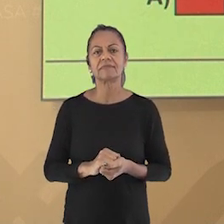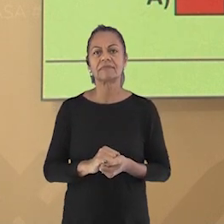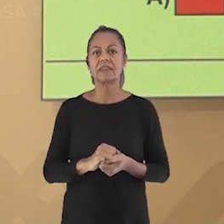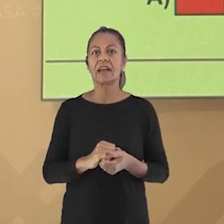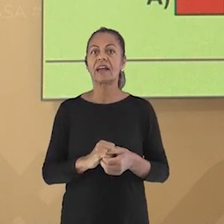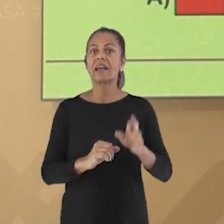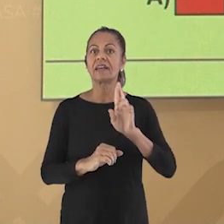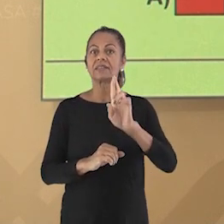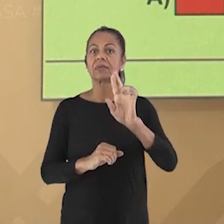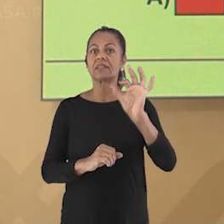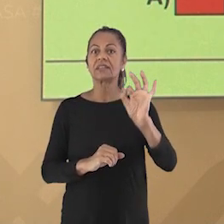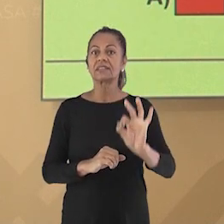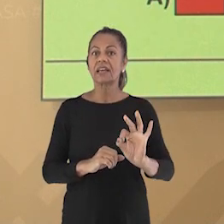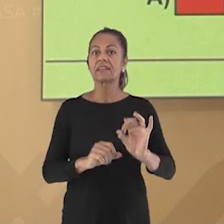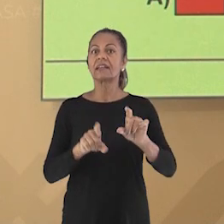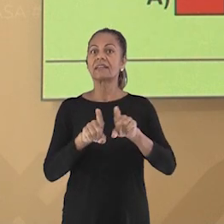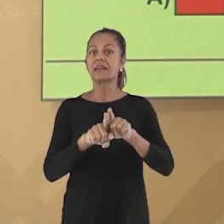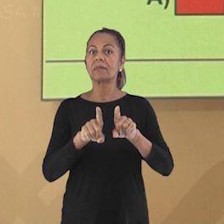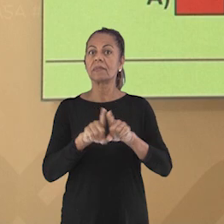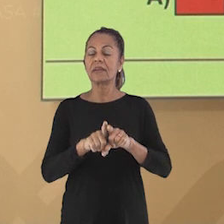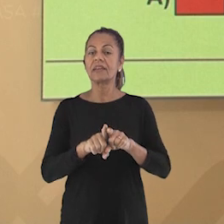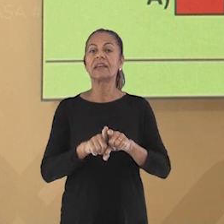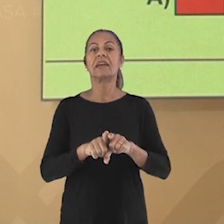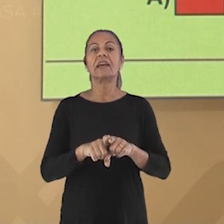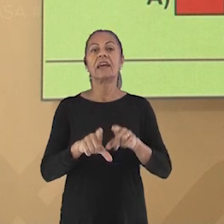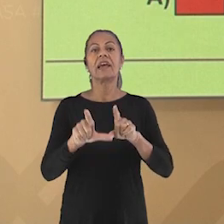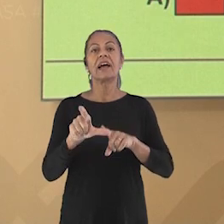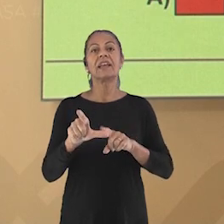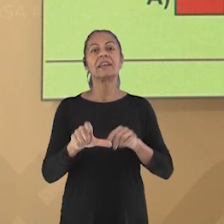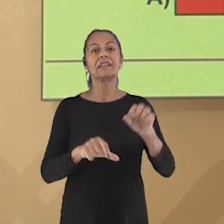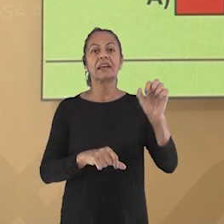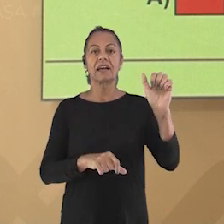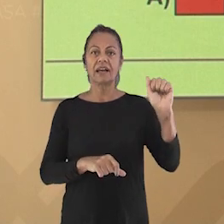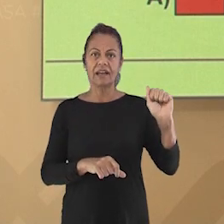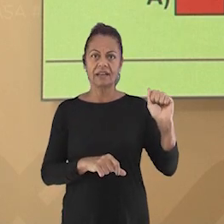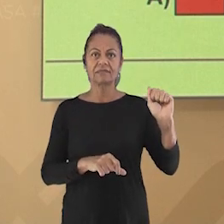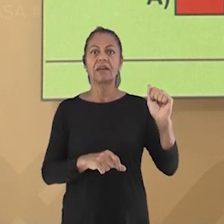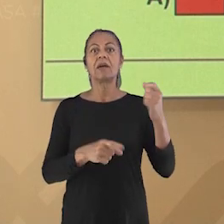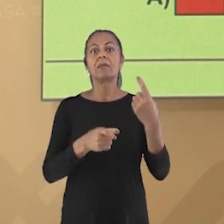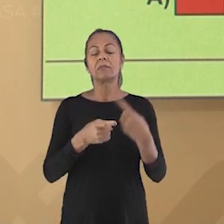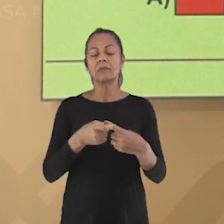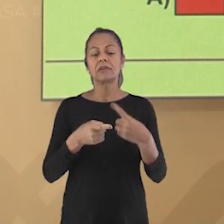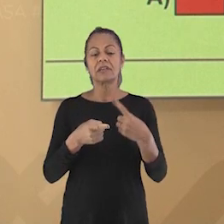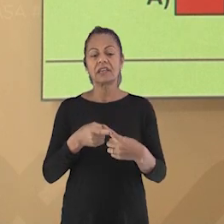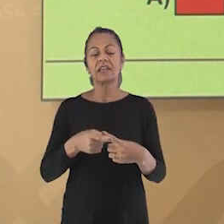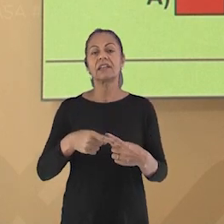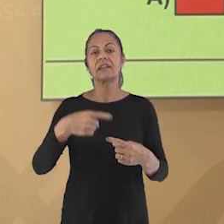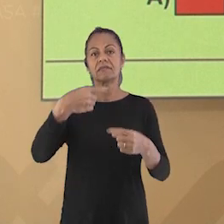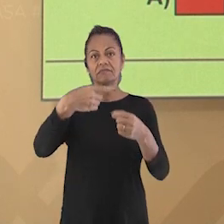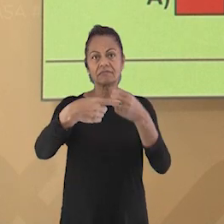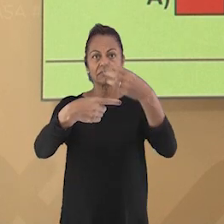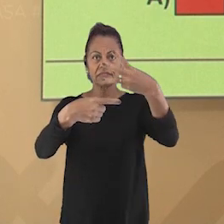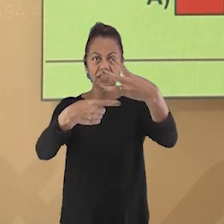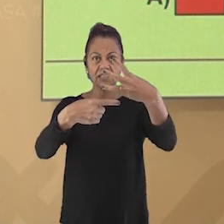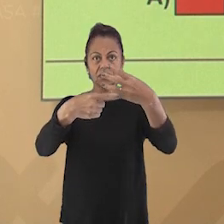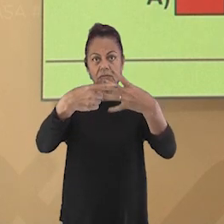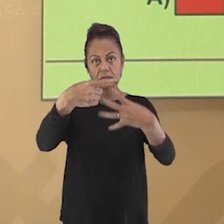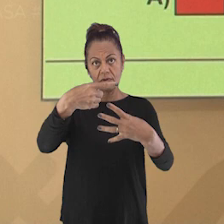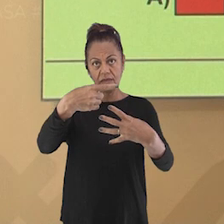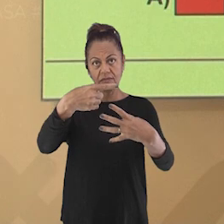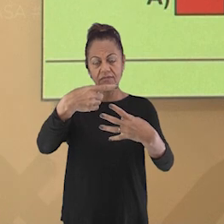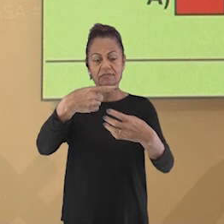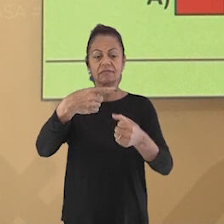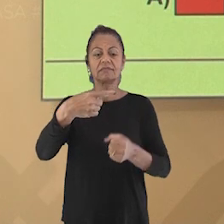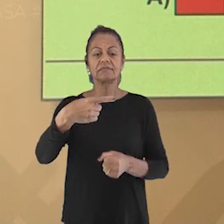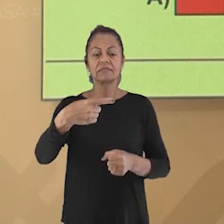correta aqui também é a alternativa A, onde nós temos 3 sobre 4.